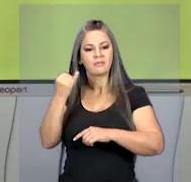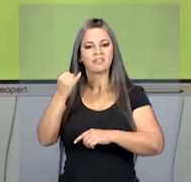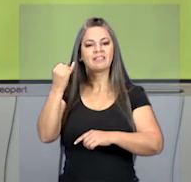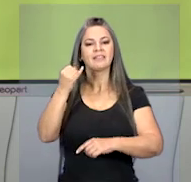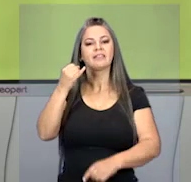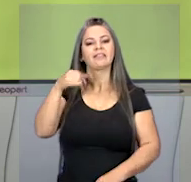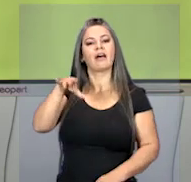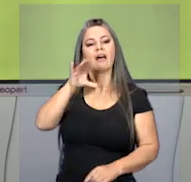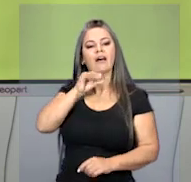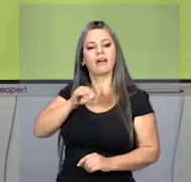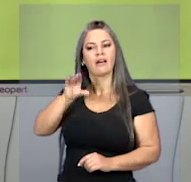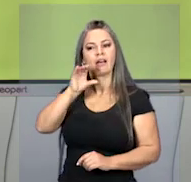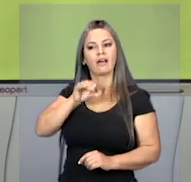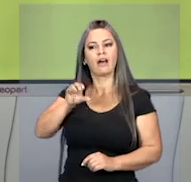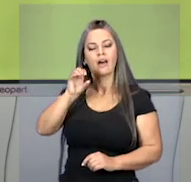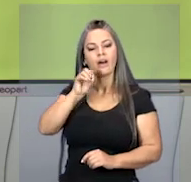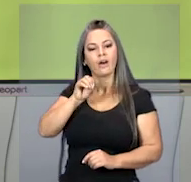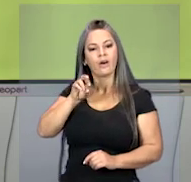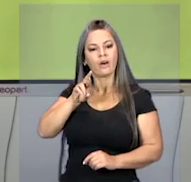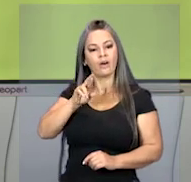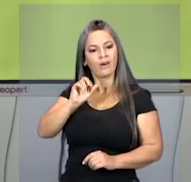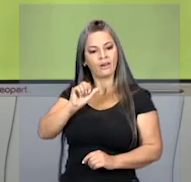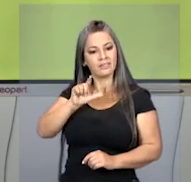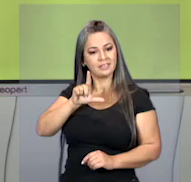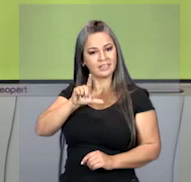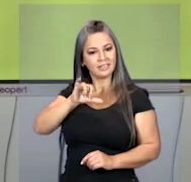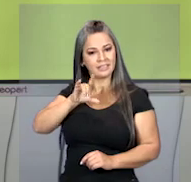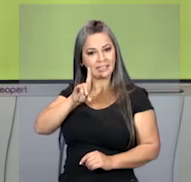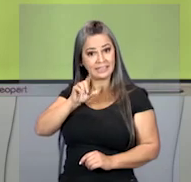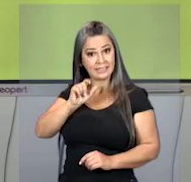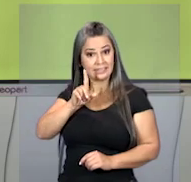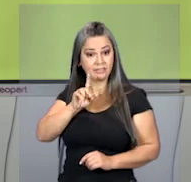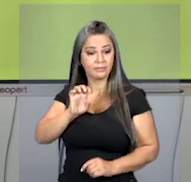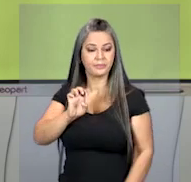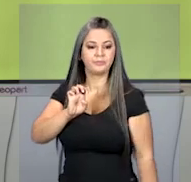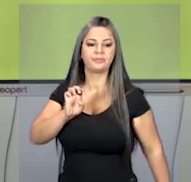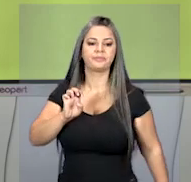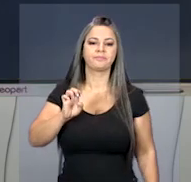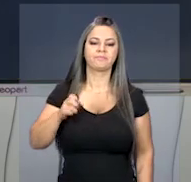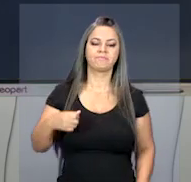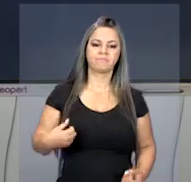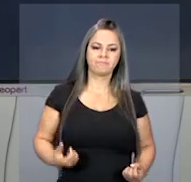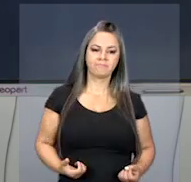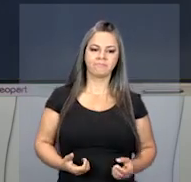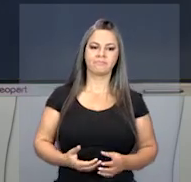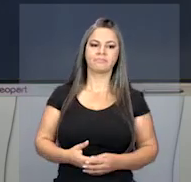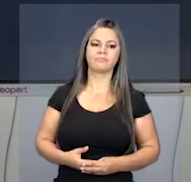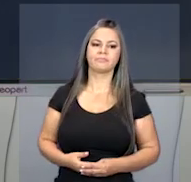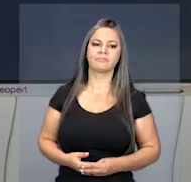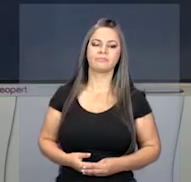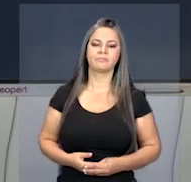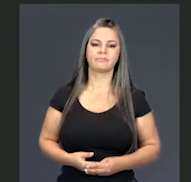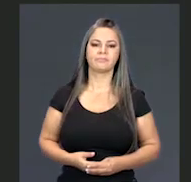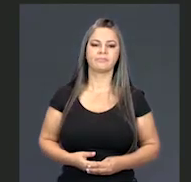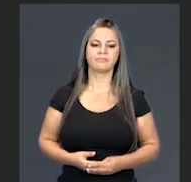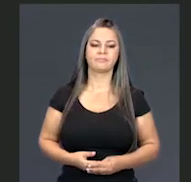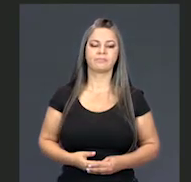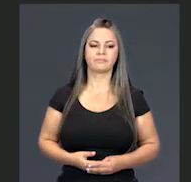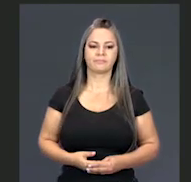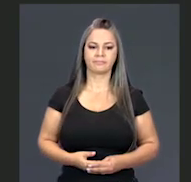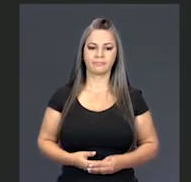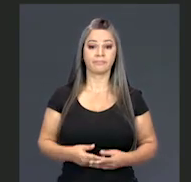você discursa, em que você ouve e fala ao mesmo tempo. Vamos lá. A